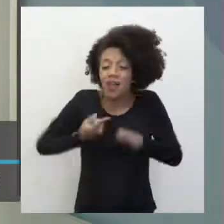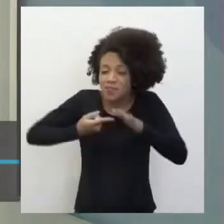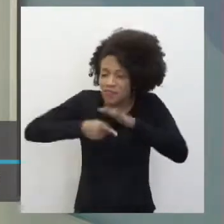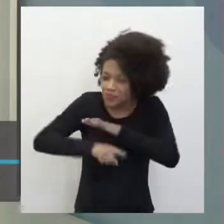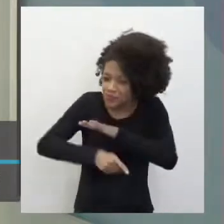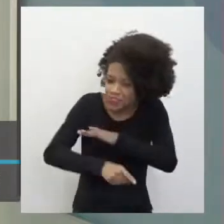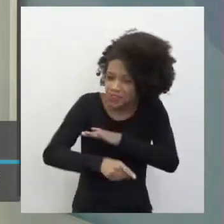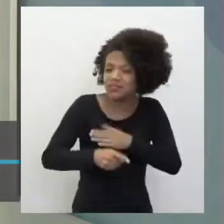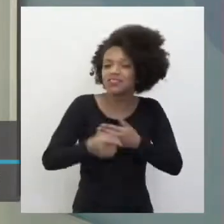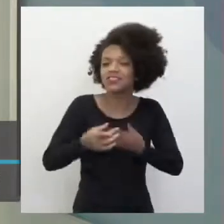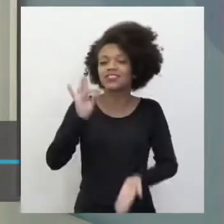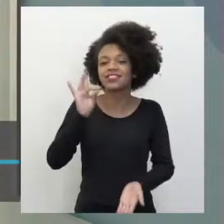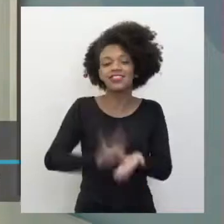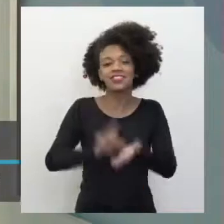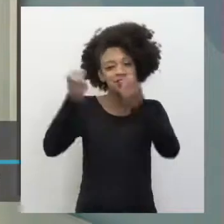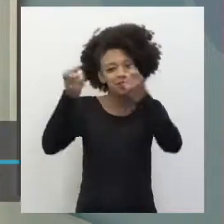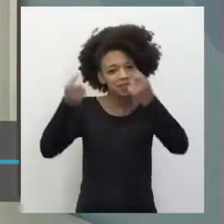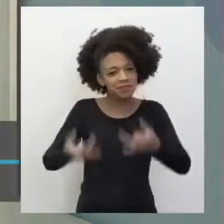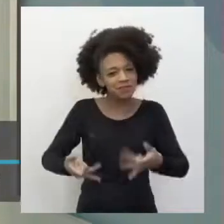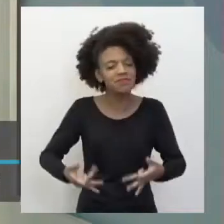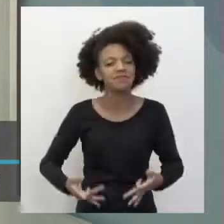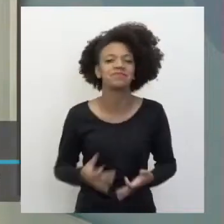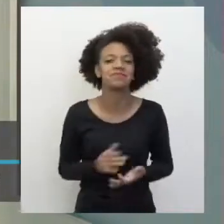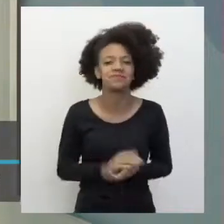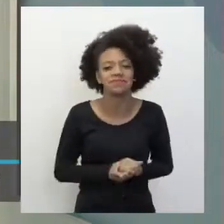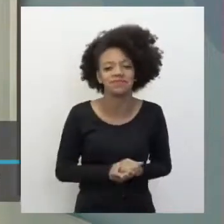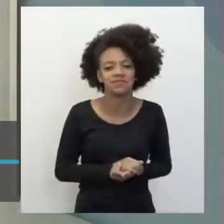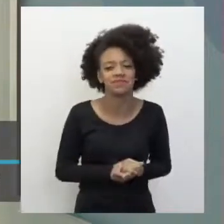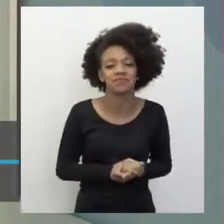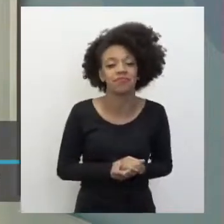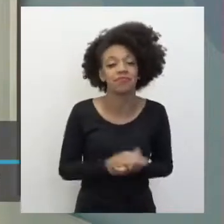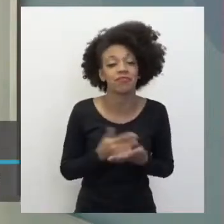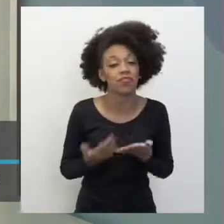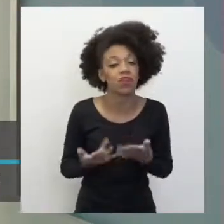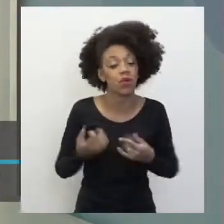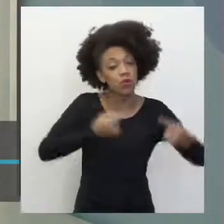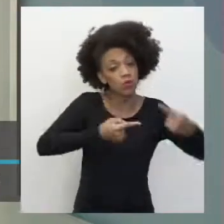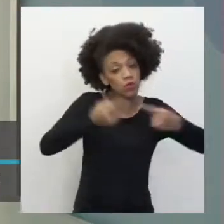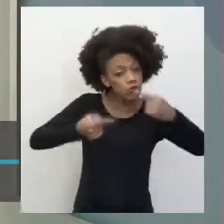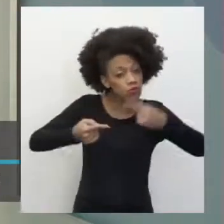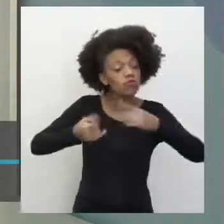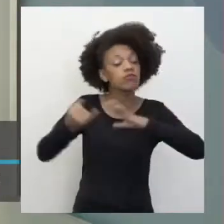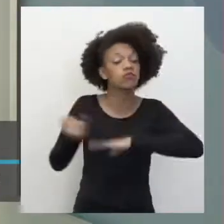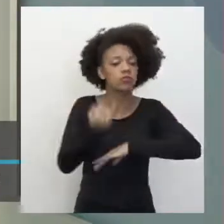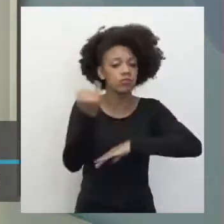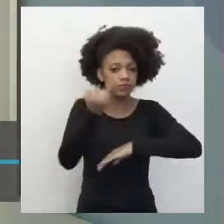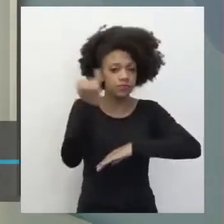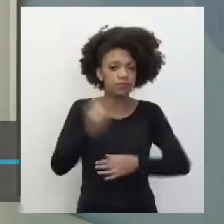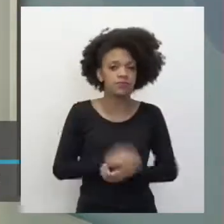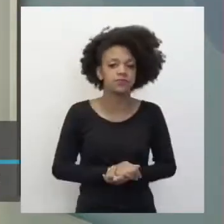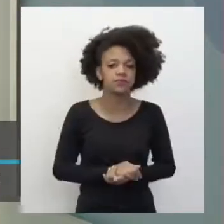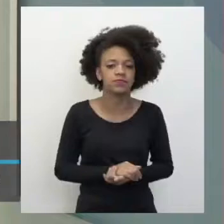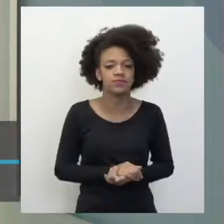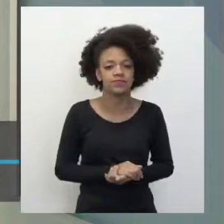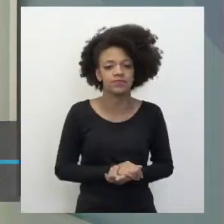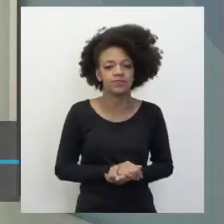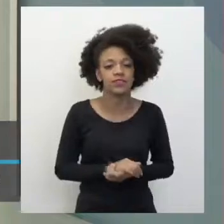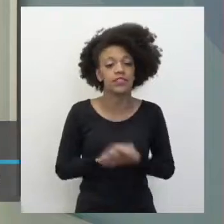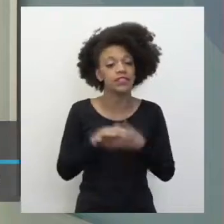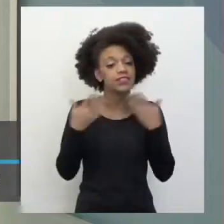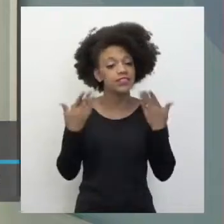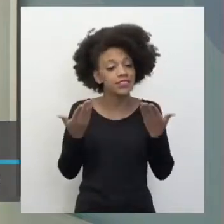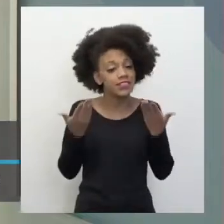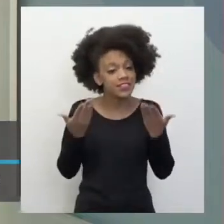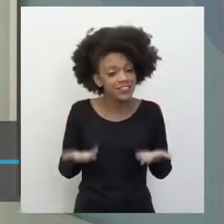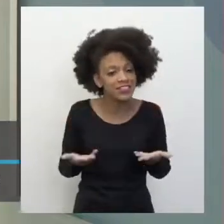e afirmação de suas essências e crenças fundamentais. Então, olha só como isso olha